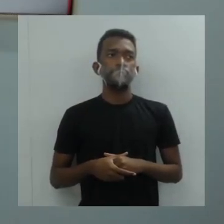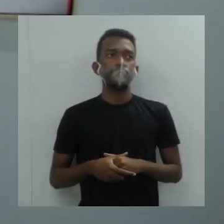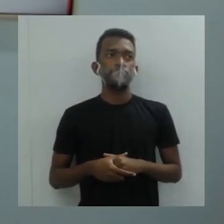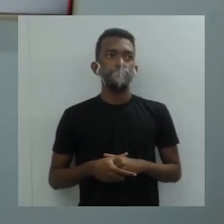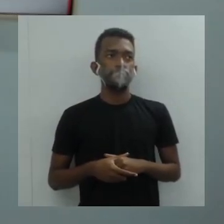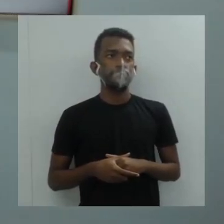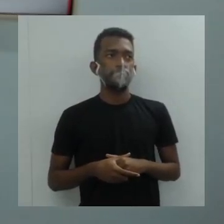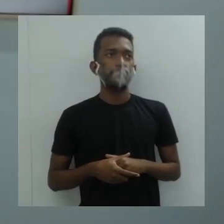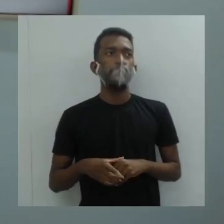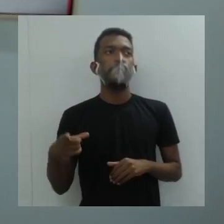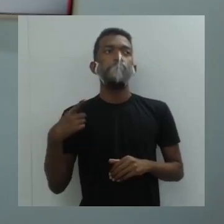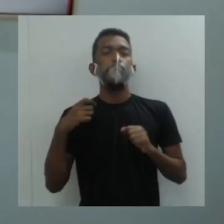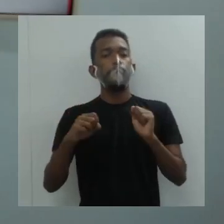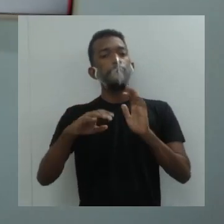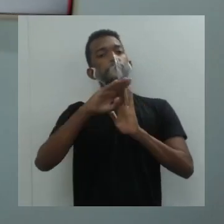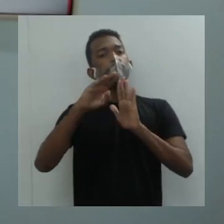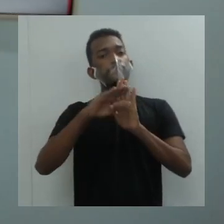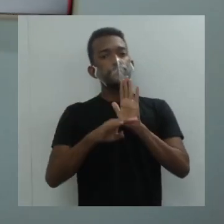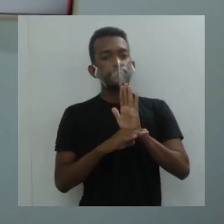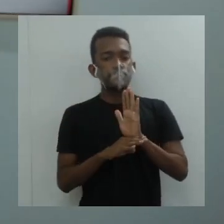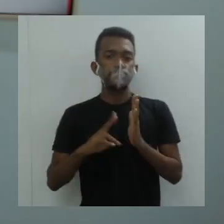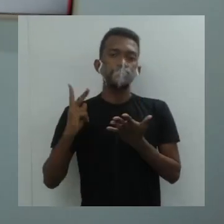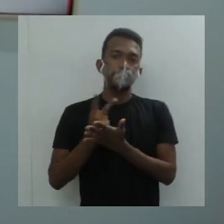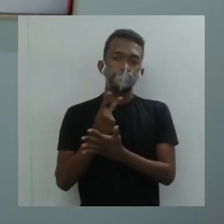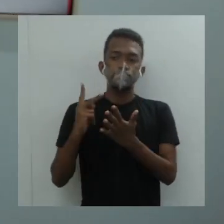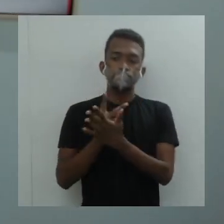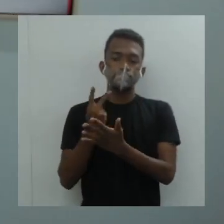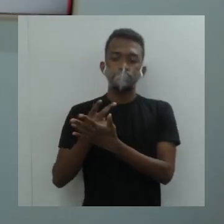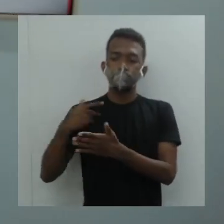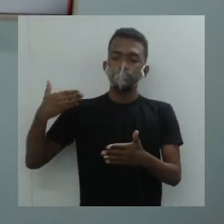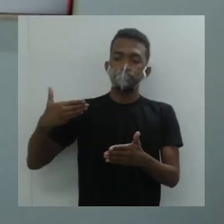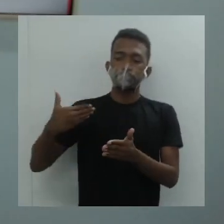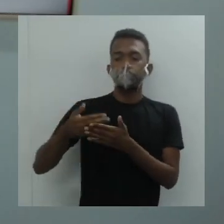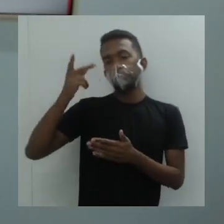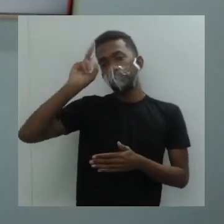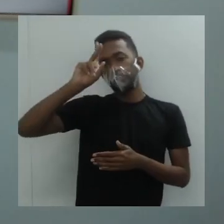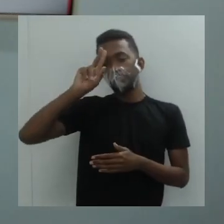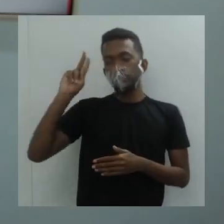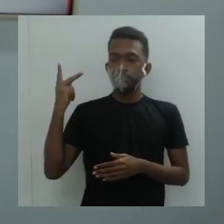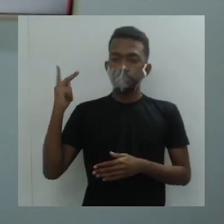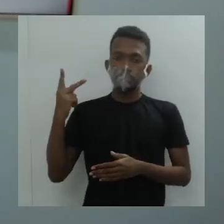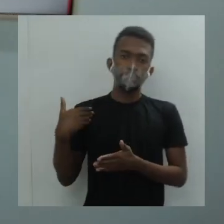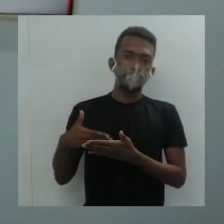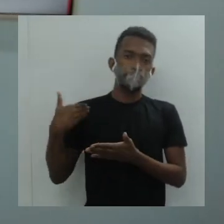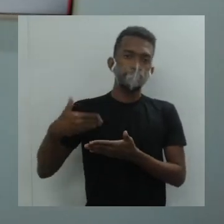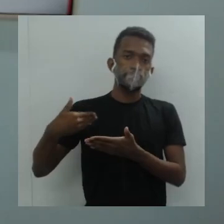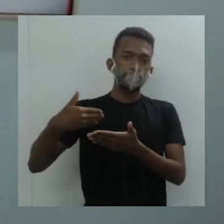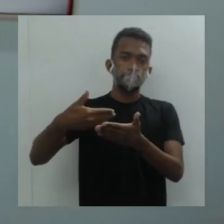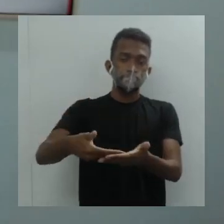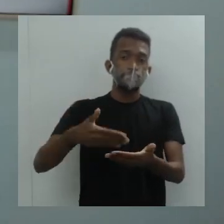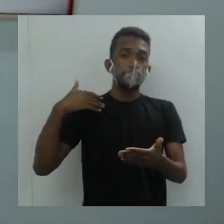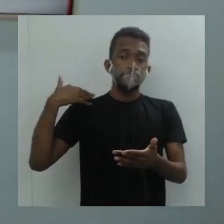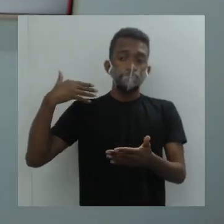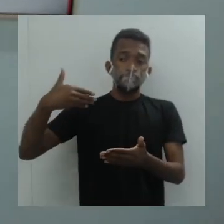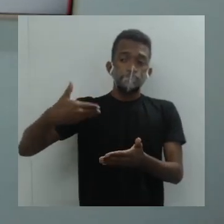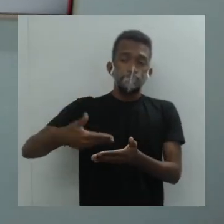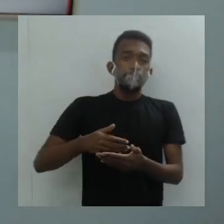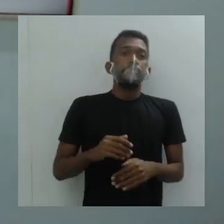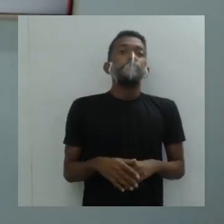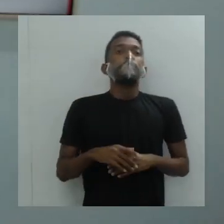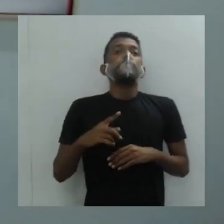enumerar vários acontecimentos da história. Vários acontecimentos da história. A gente poderia